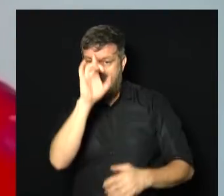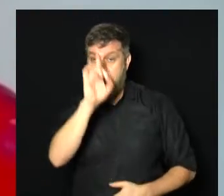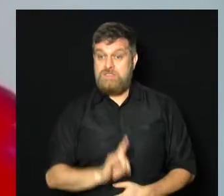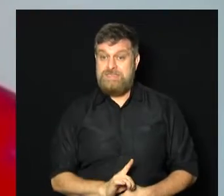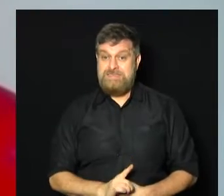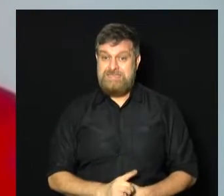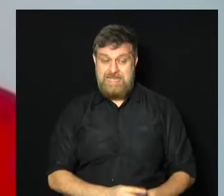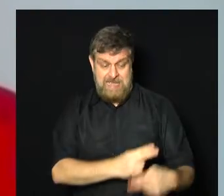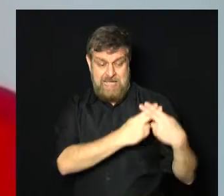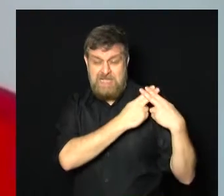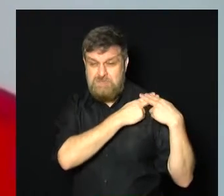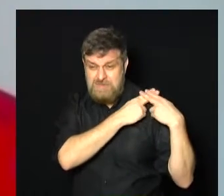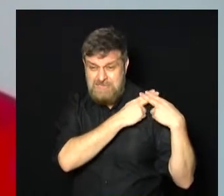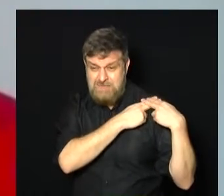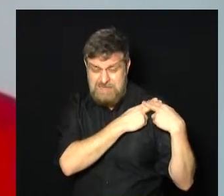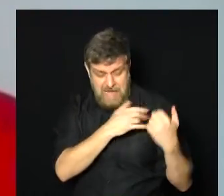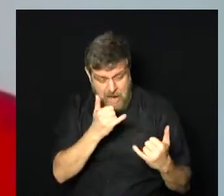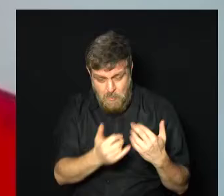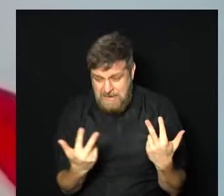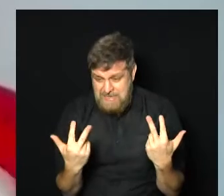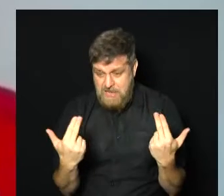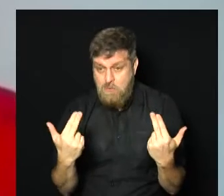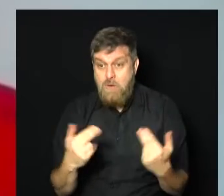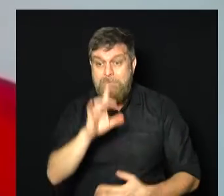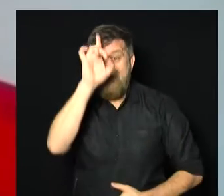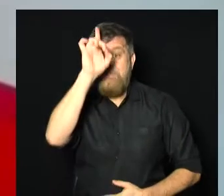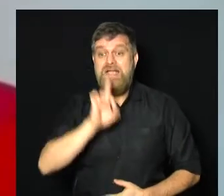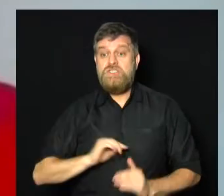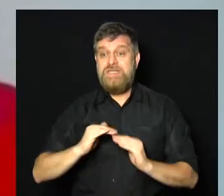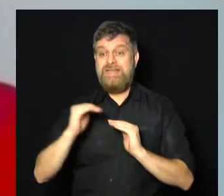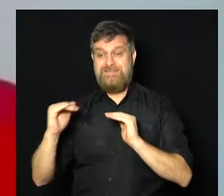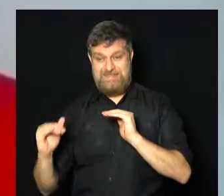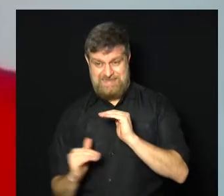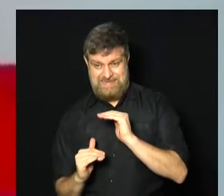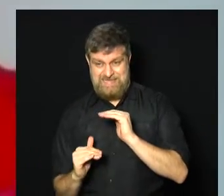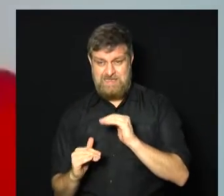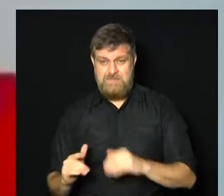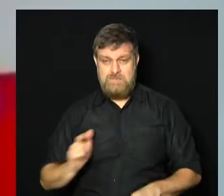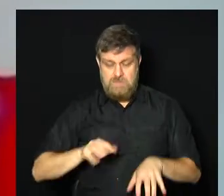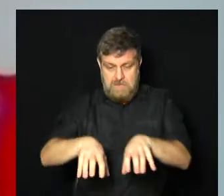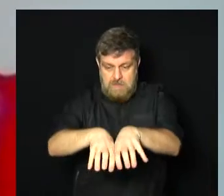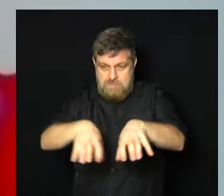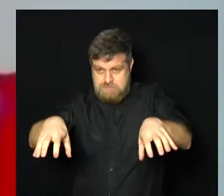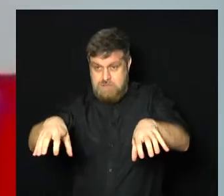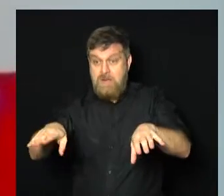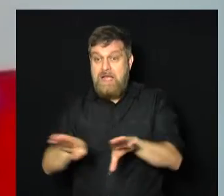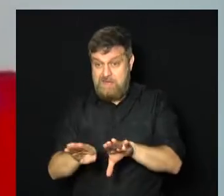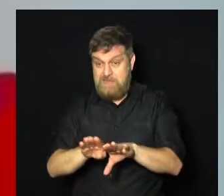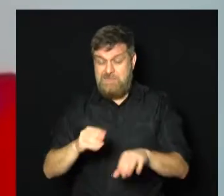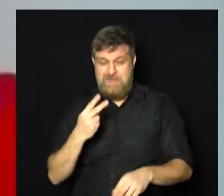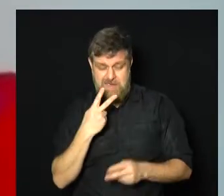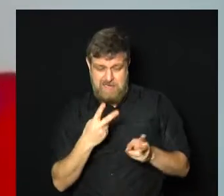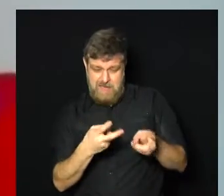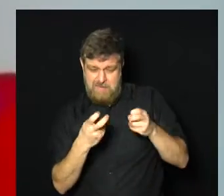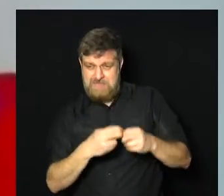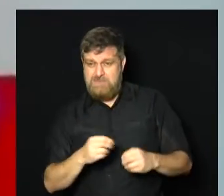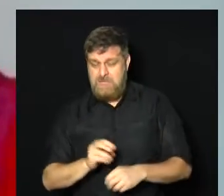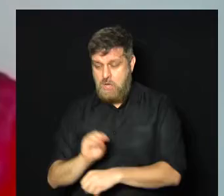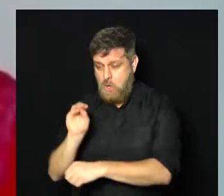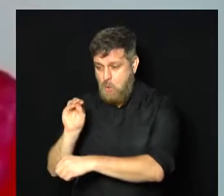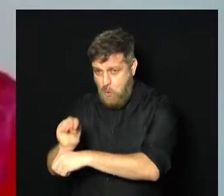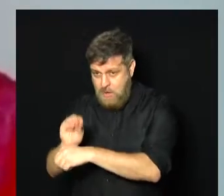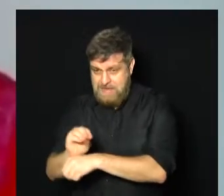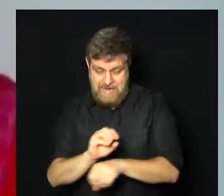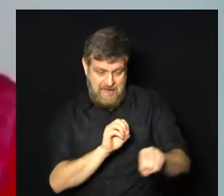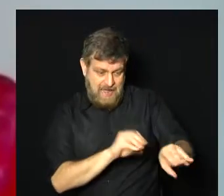funções parecidas e direitos desiguais. Há uma separação artificial e hierárquica entre o cuidar e o educar, que,